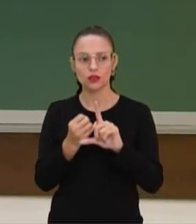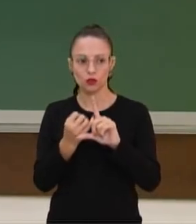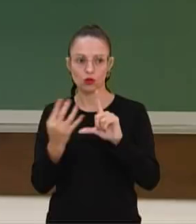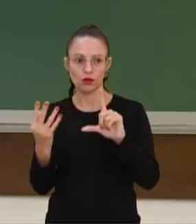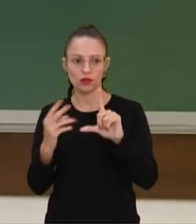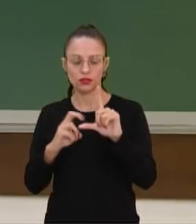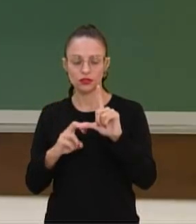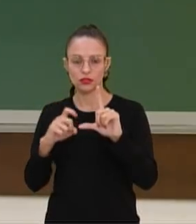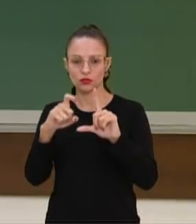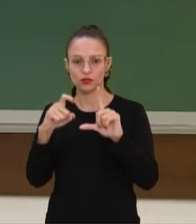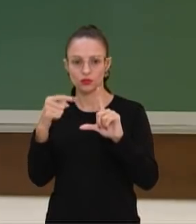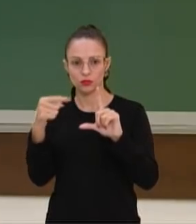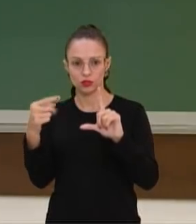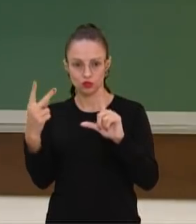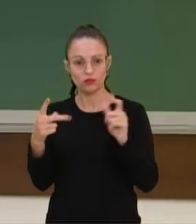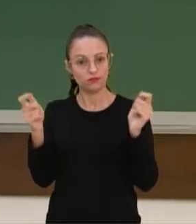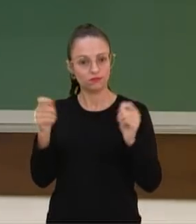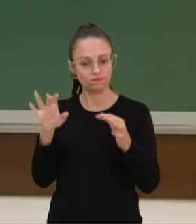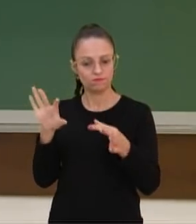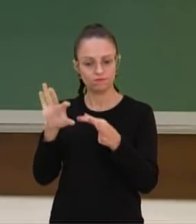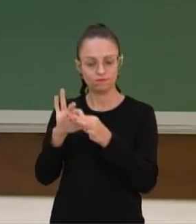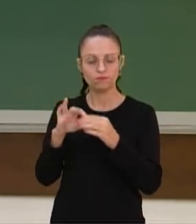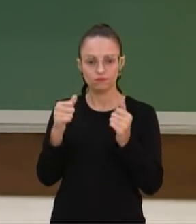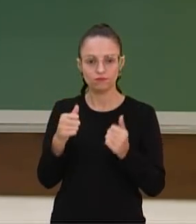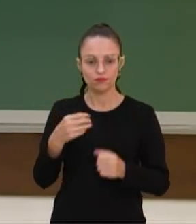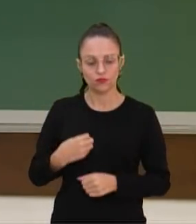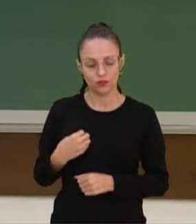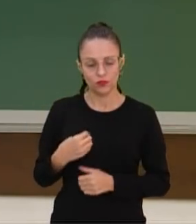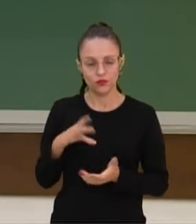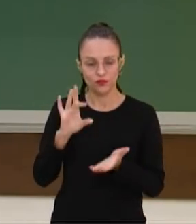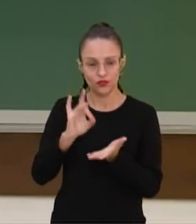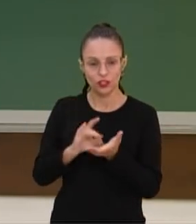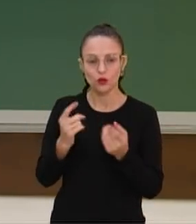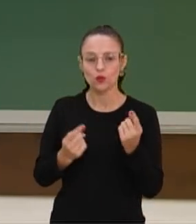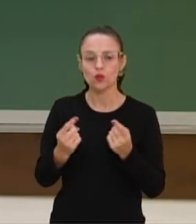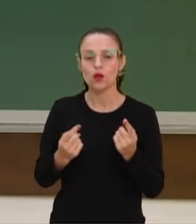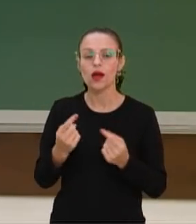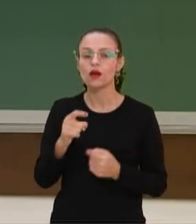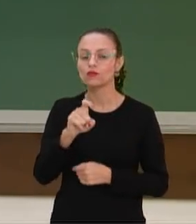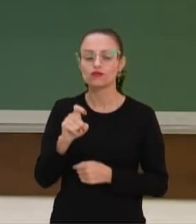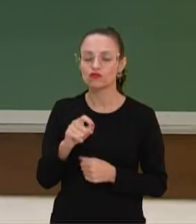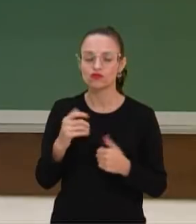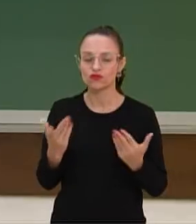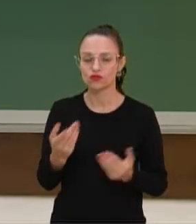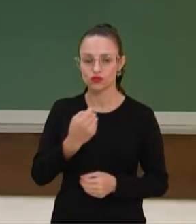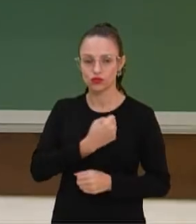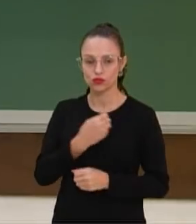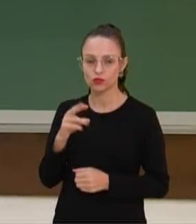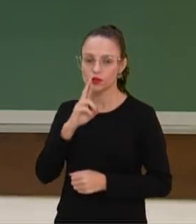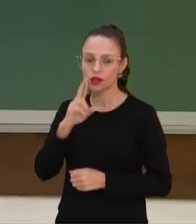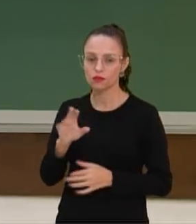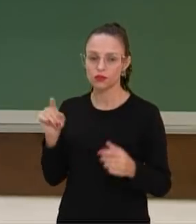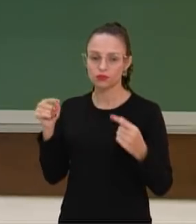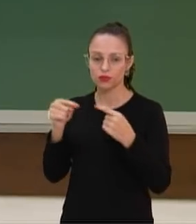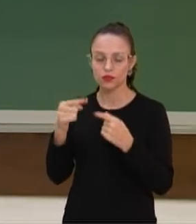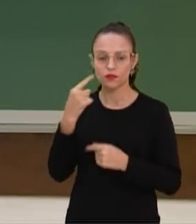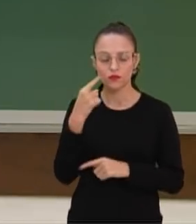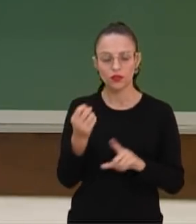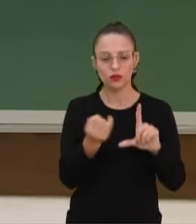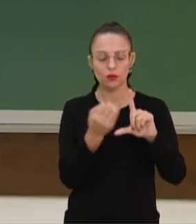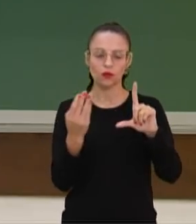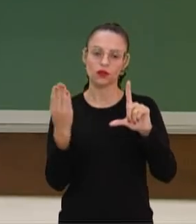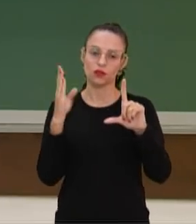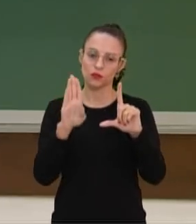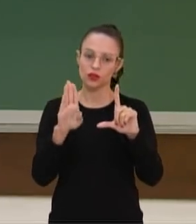logaritmo válido, né? Ou seja, que existe. Ele existe para quais valores de x? Tem que olhar para o